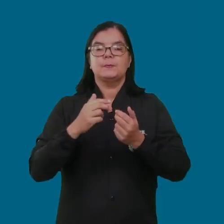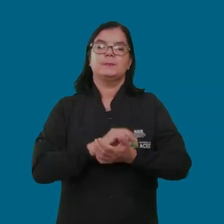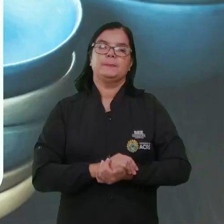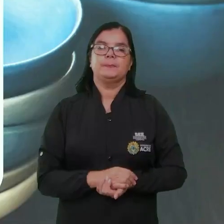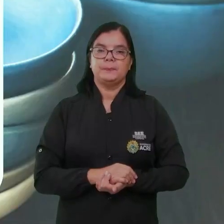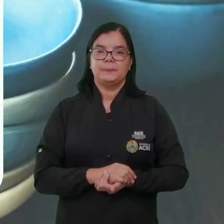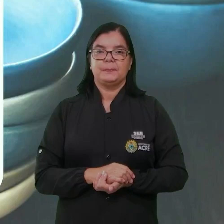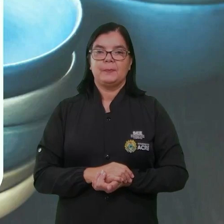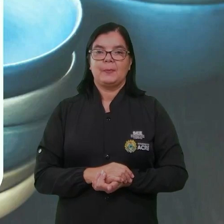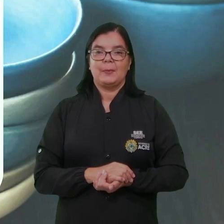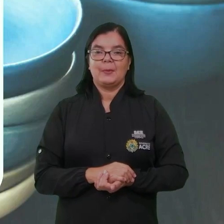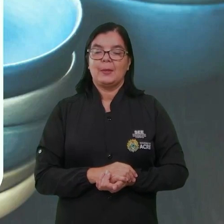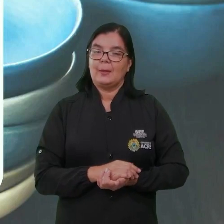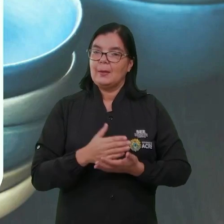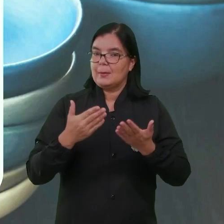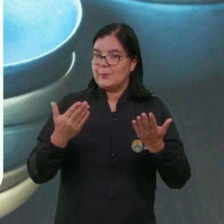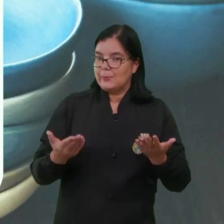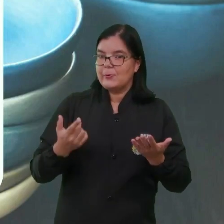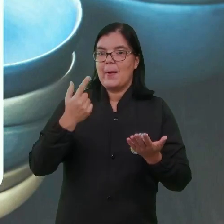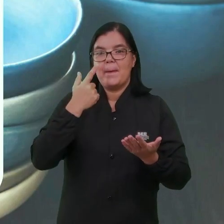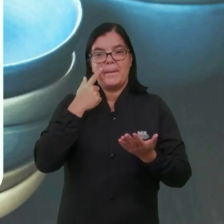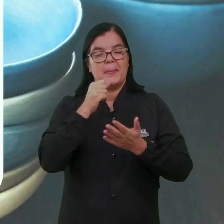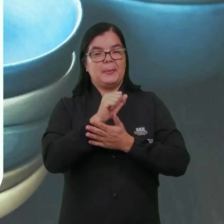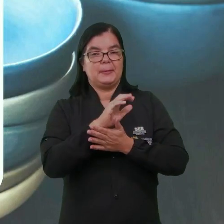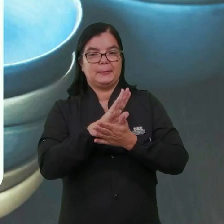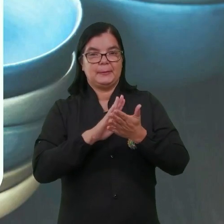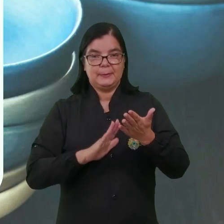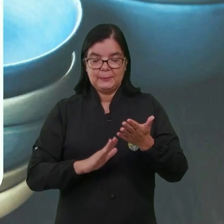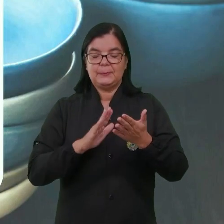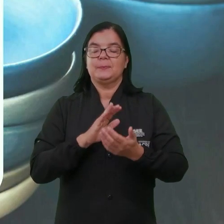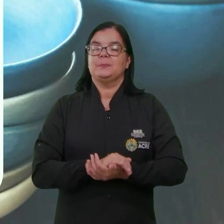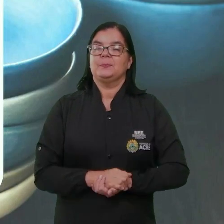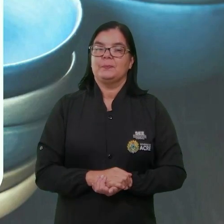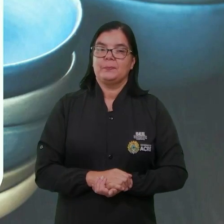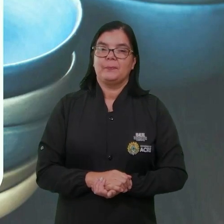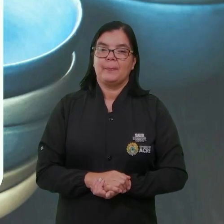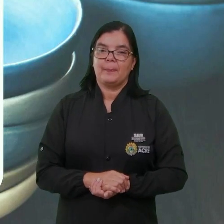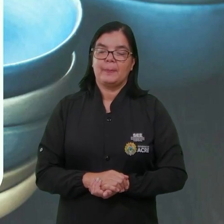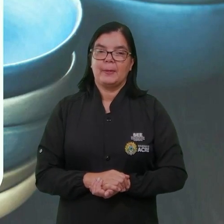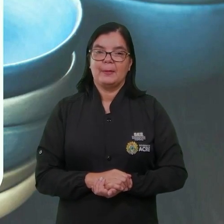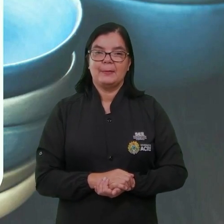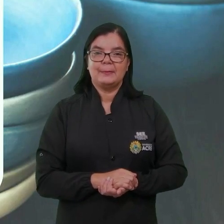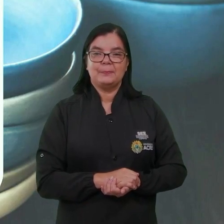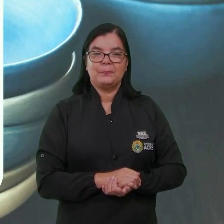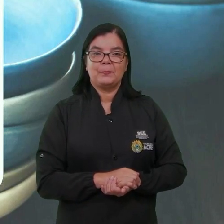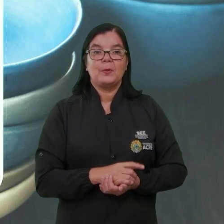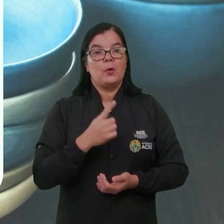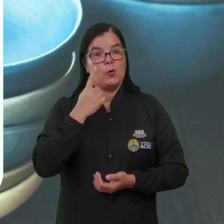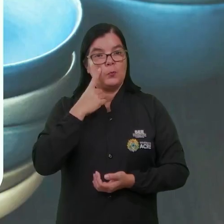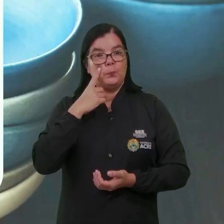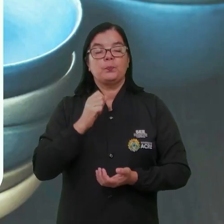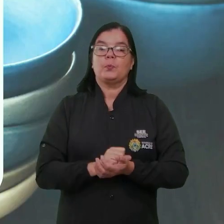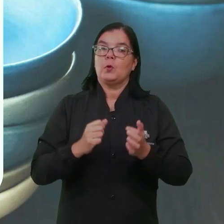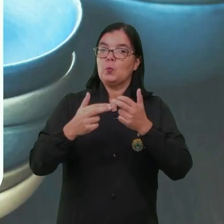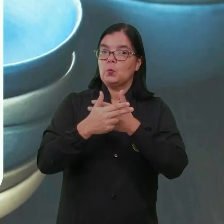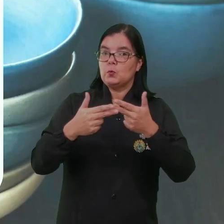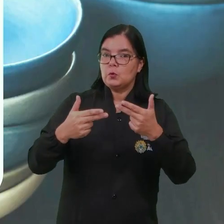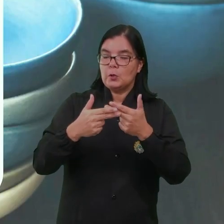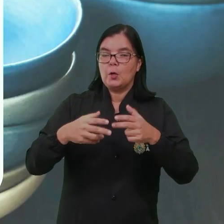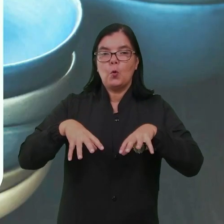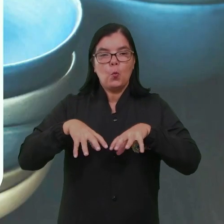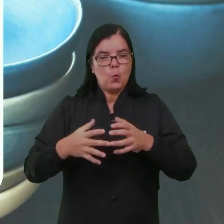tá, gente? Então, vamos agora aqui para as nossas atividades. Então, vamos lá. Os